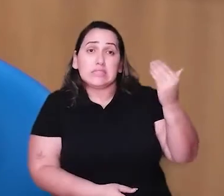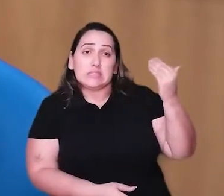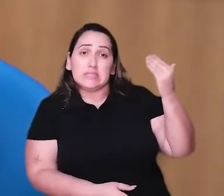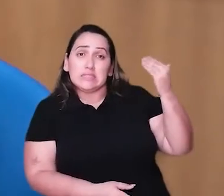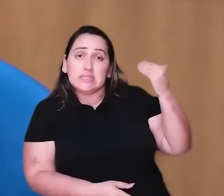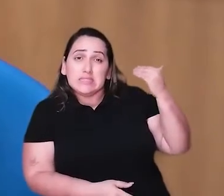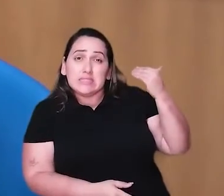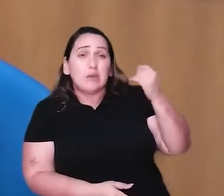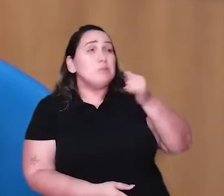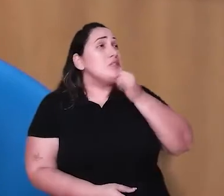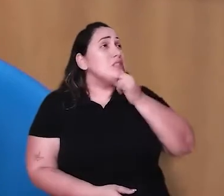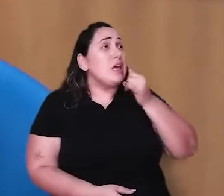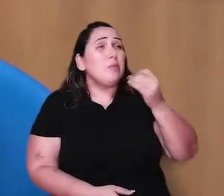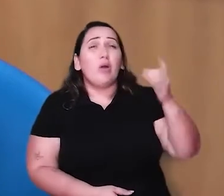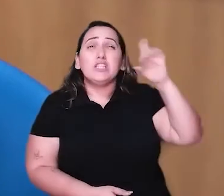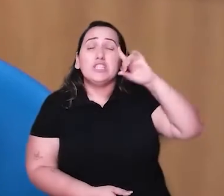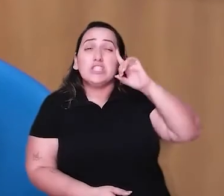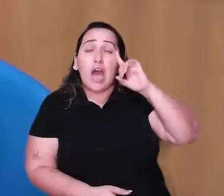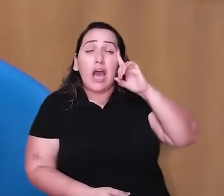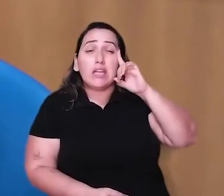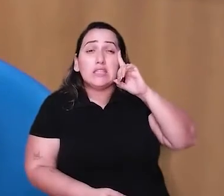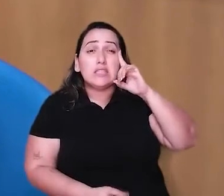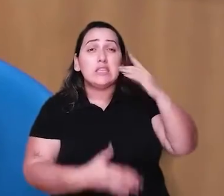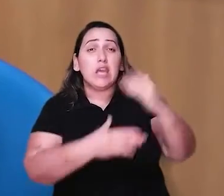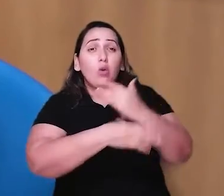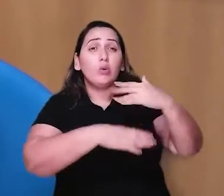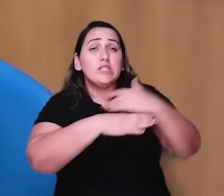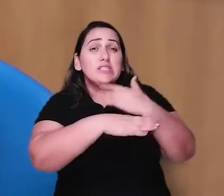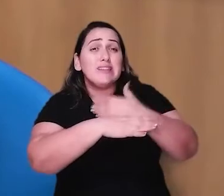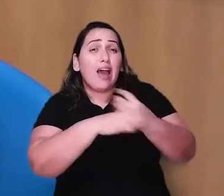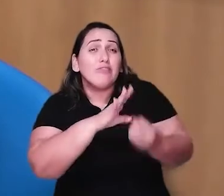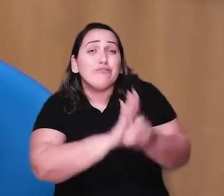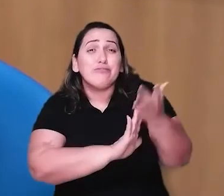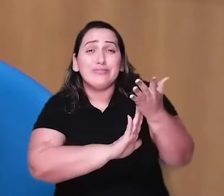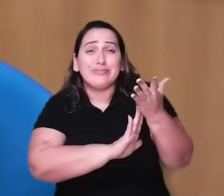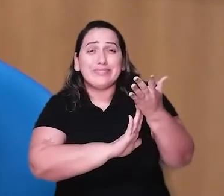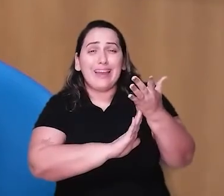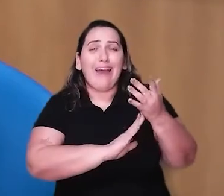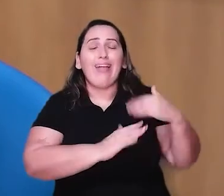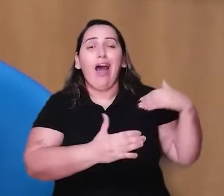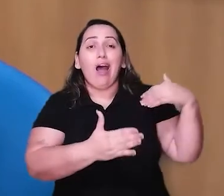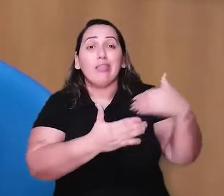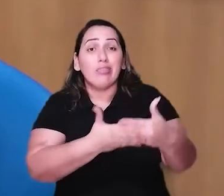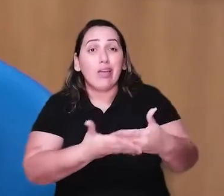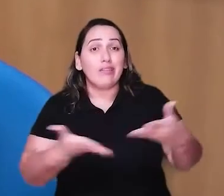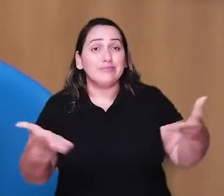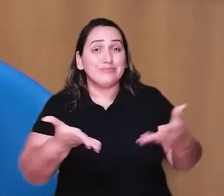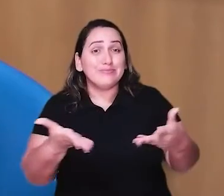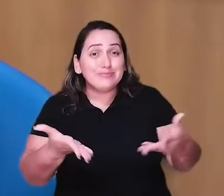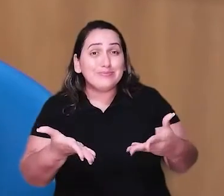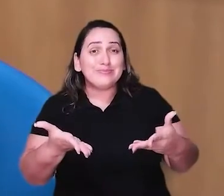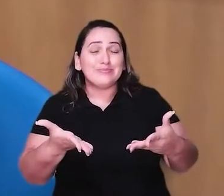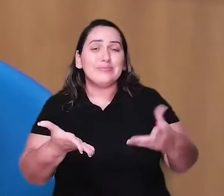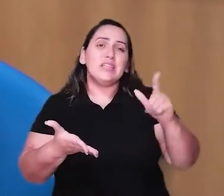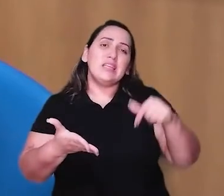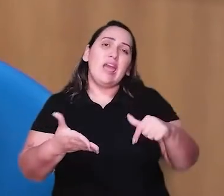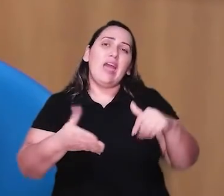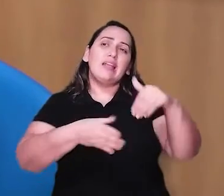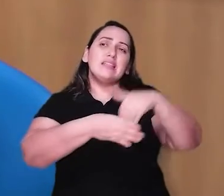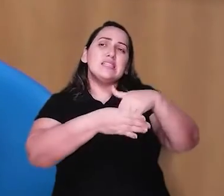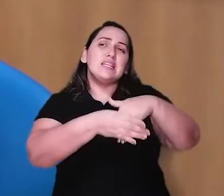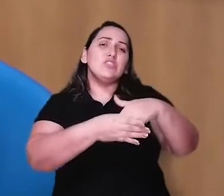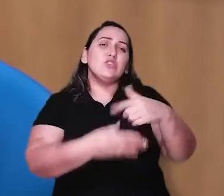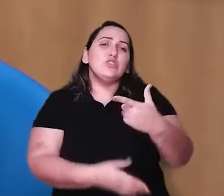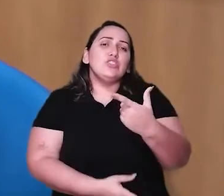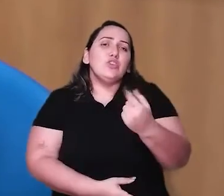cotejo de comparação com os resultados que o Centro de Memória tinha e que o Cadastro Eleitoral tinha também. Então, eu tive que acessar o resultado